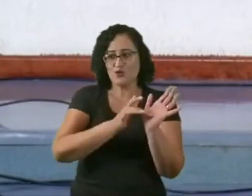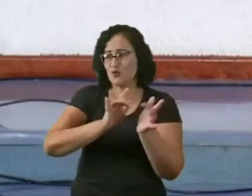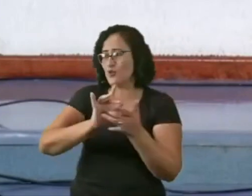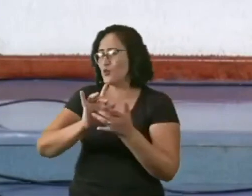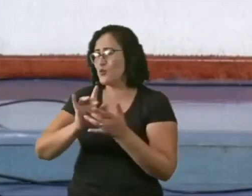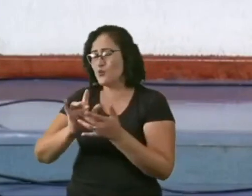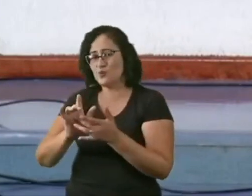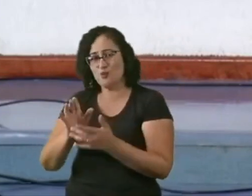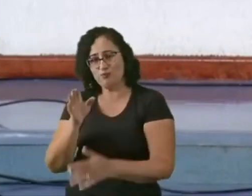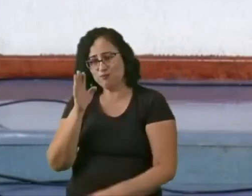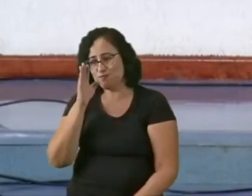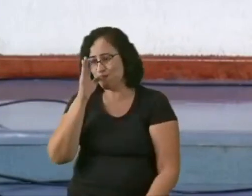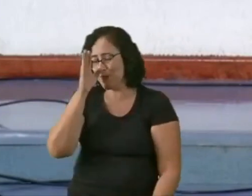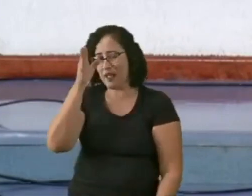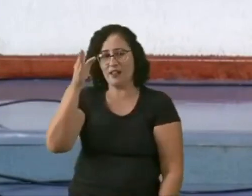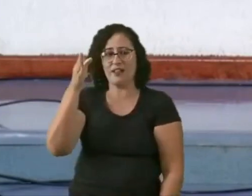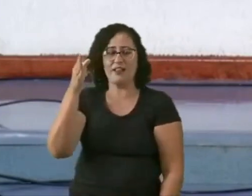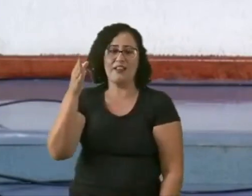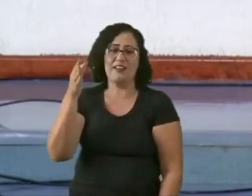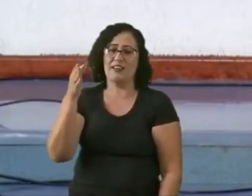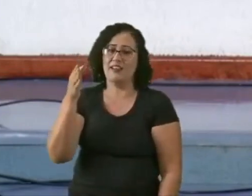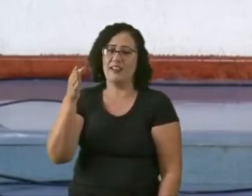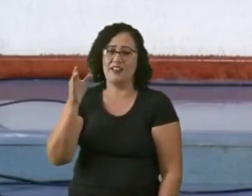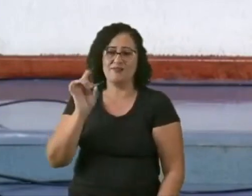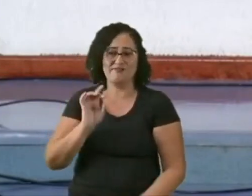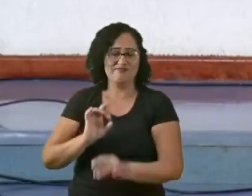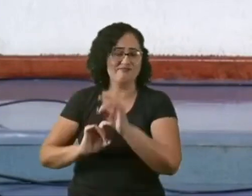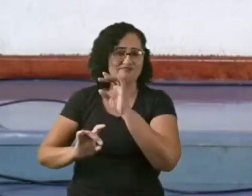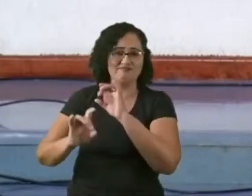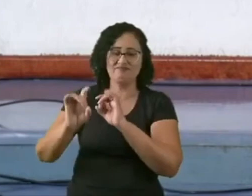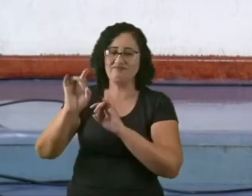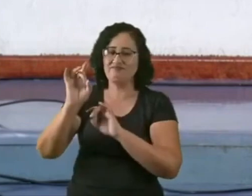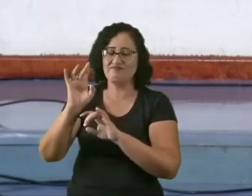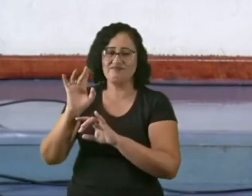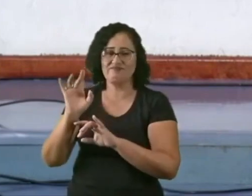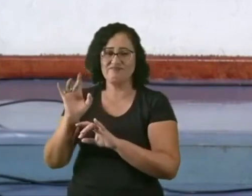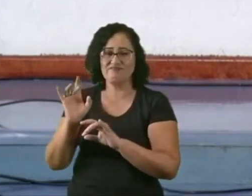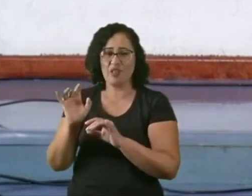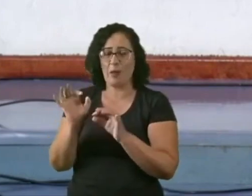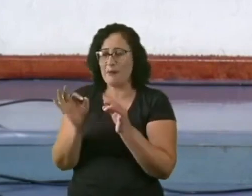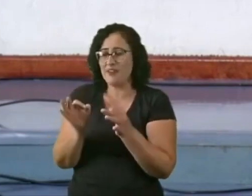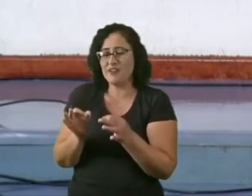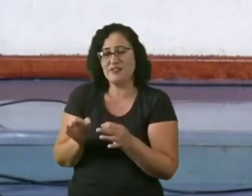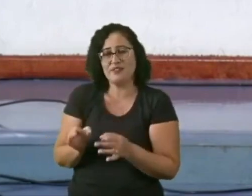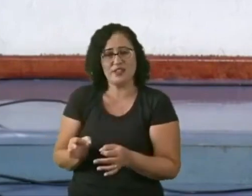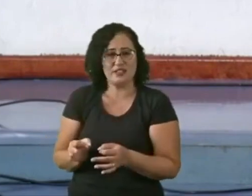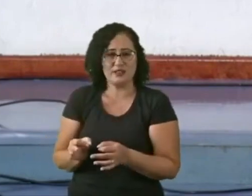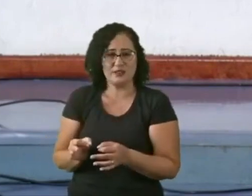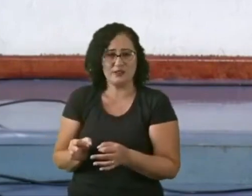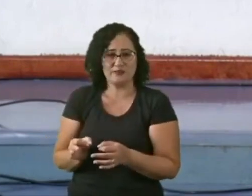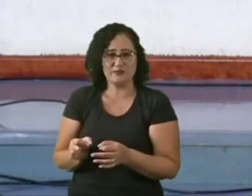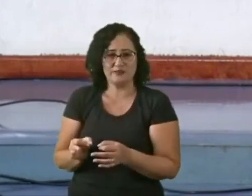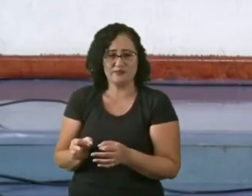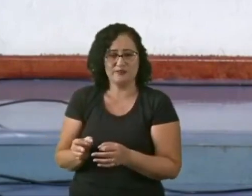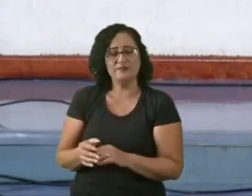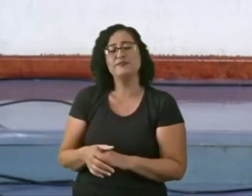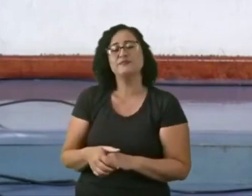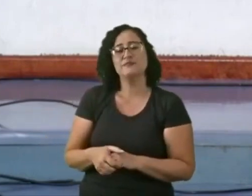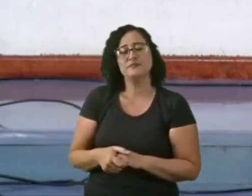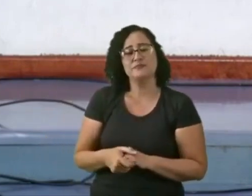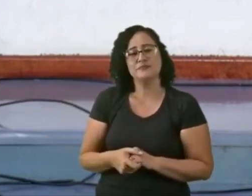do nosso lado. Nas montanhas, nos momentos bons, mas também nos